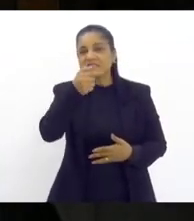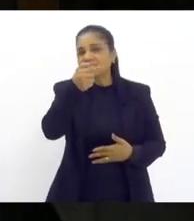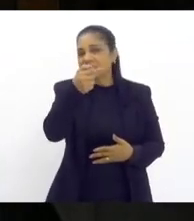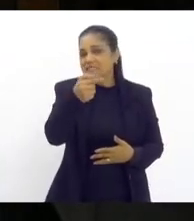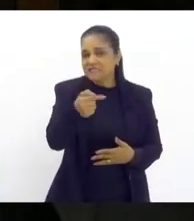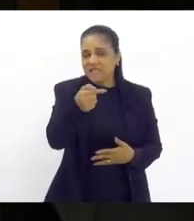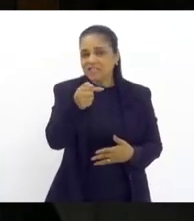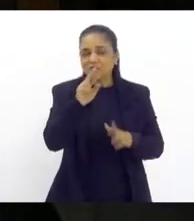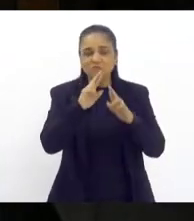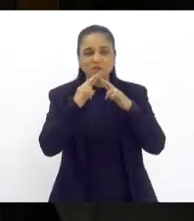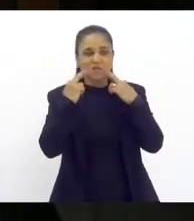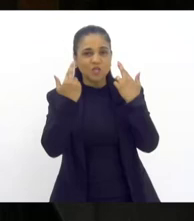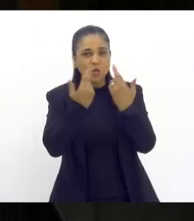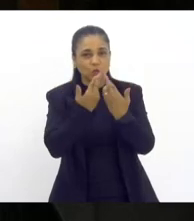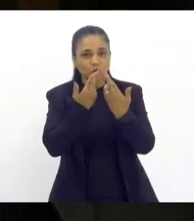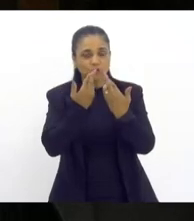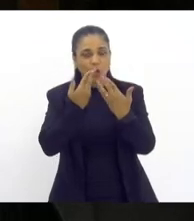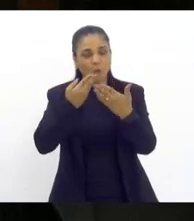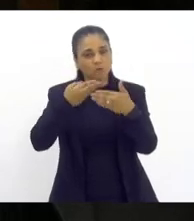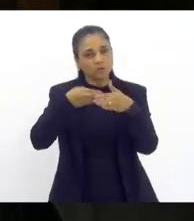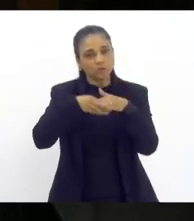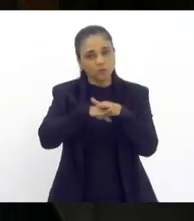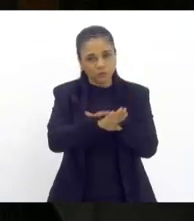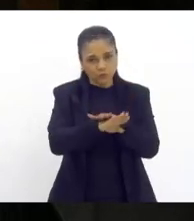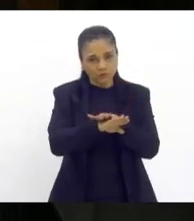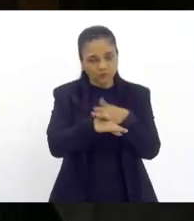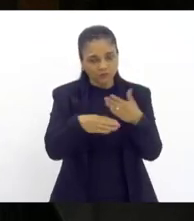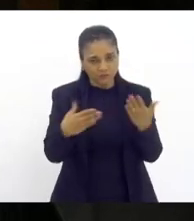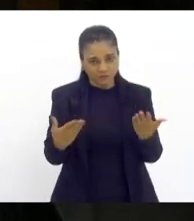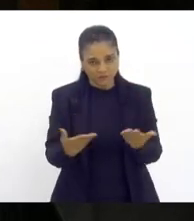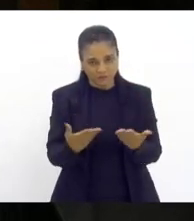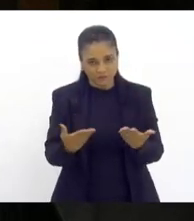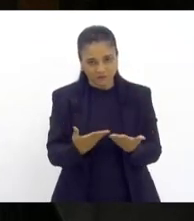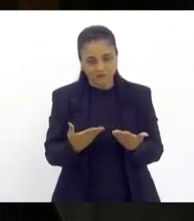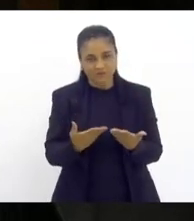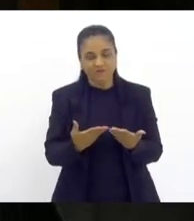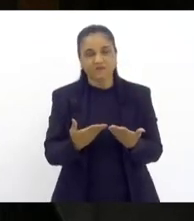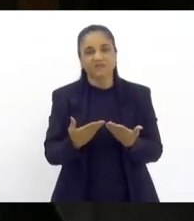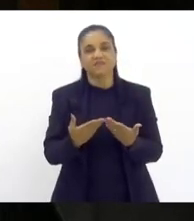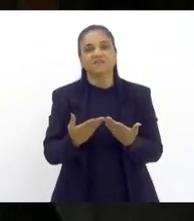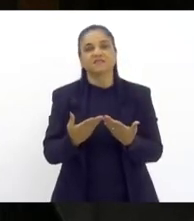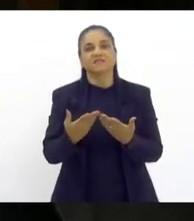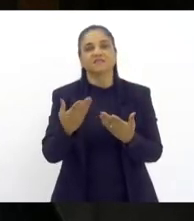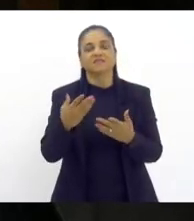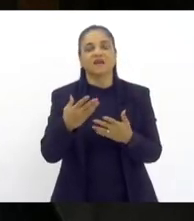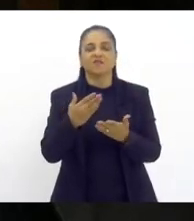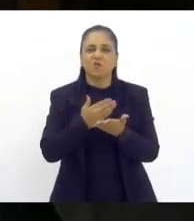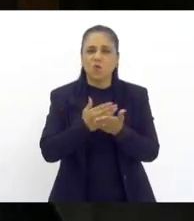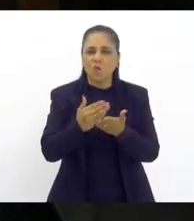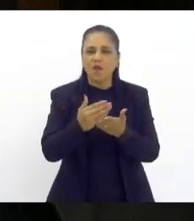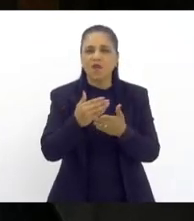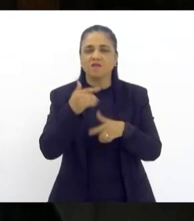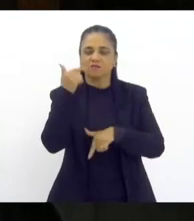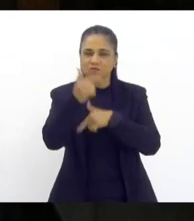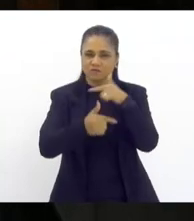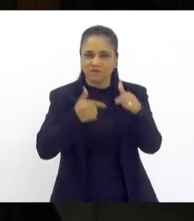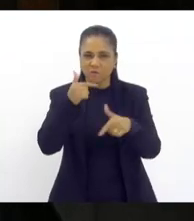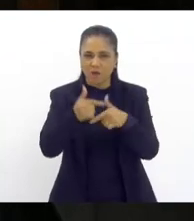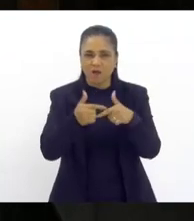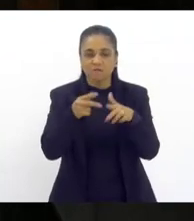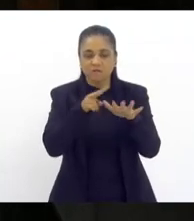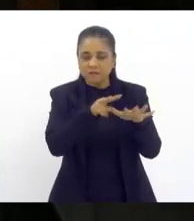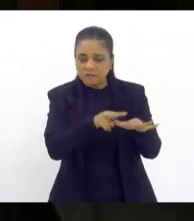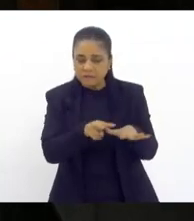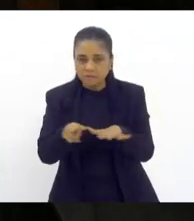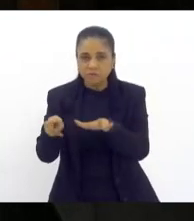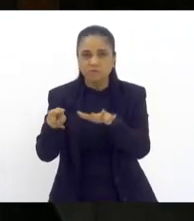a sétima reunião ordinária, uma reunião extraordinária. Desde o início da legislatura, nós realizamos semanalmente